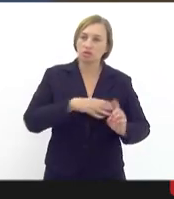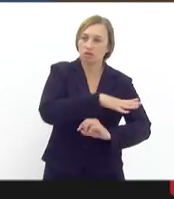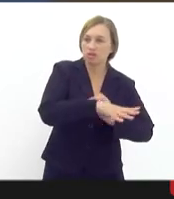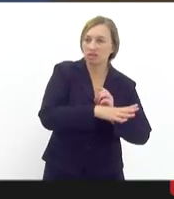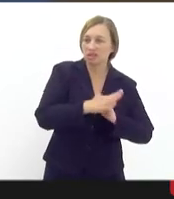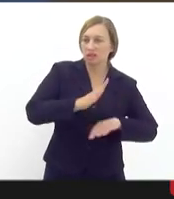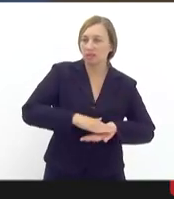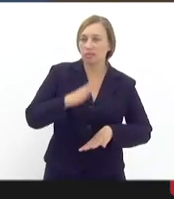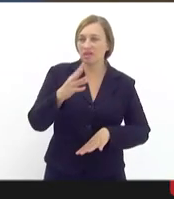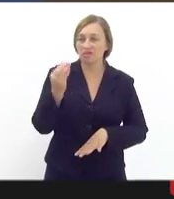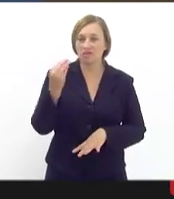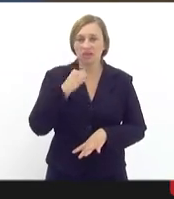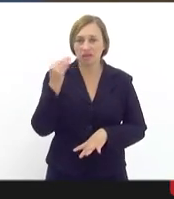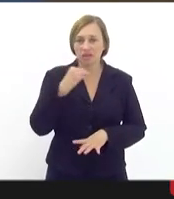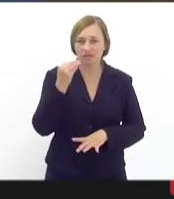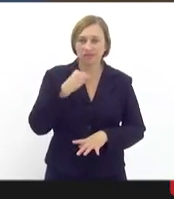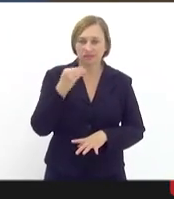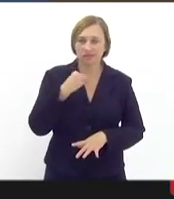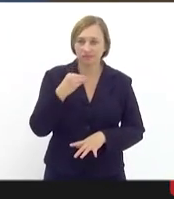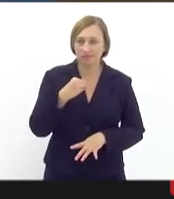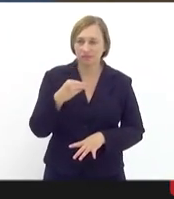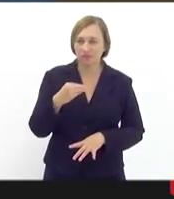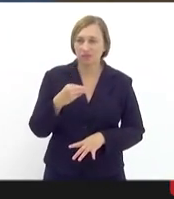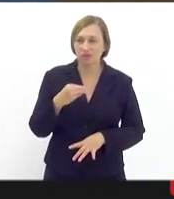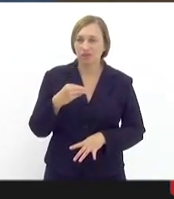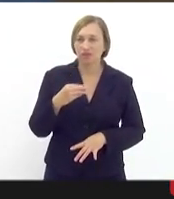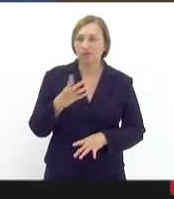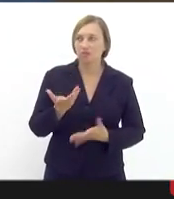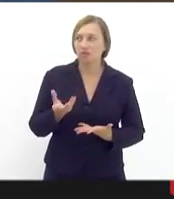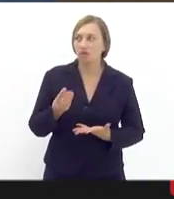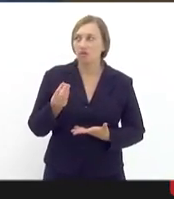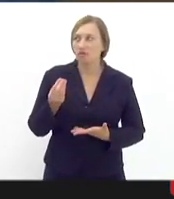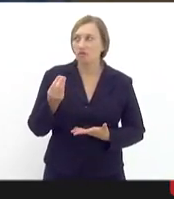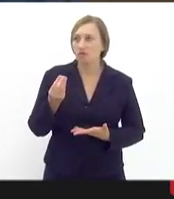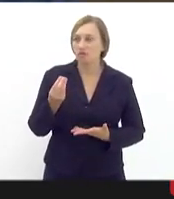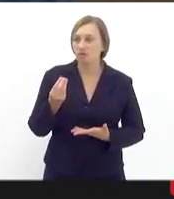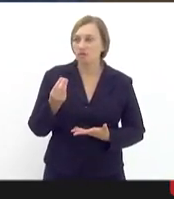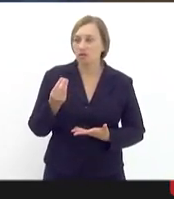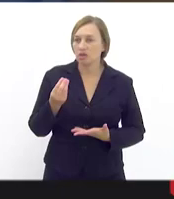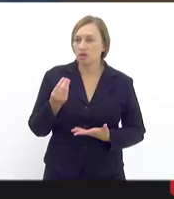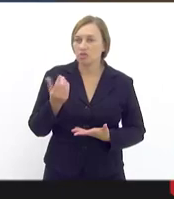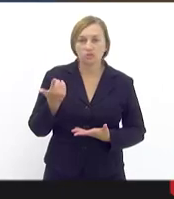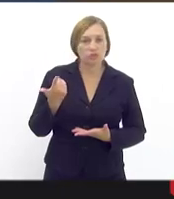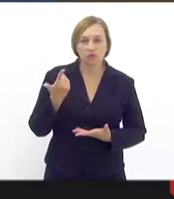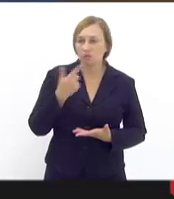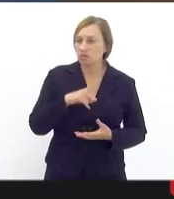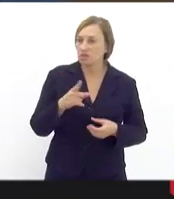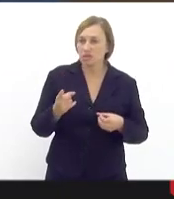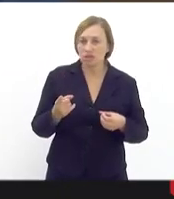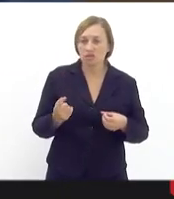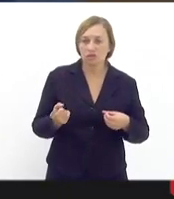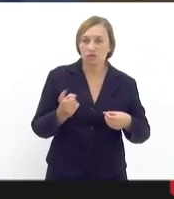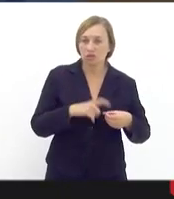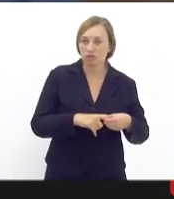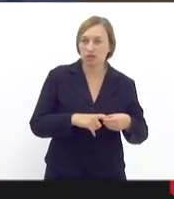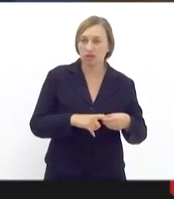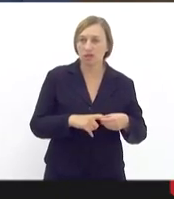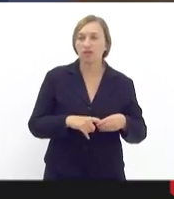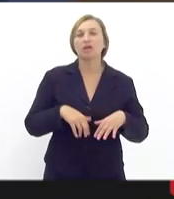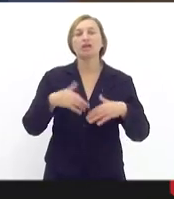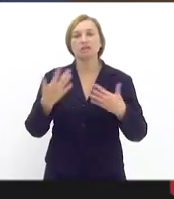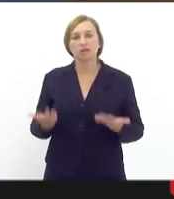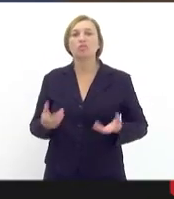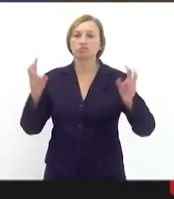vez mais fraturada. E uma fratura que pode não mais ser recomposta. Então, temas